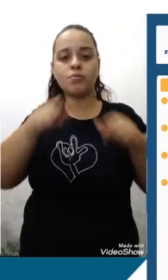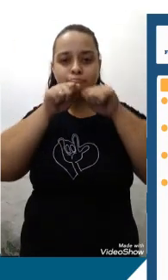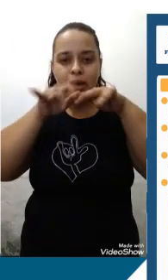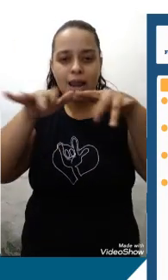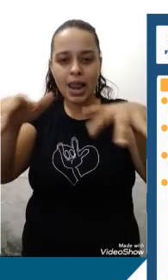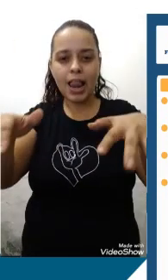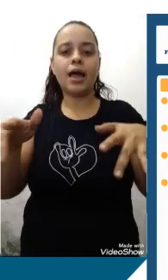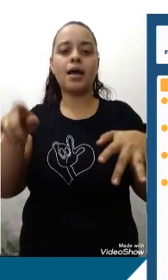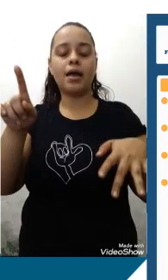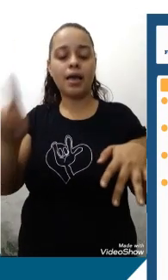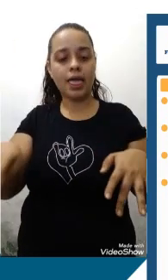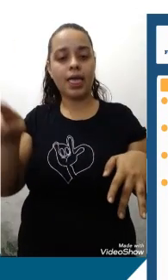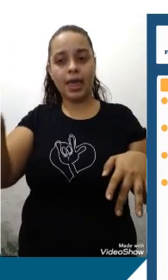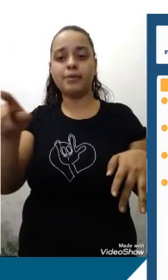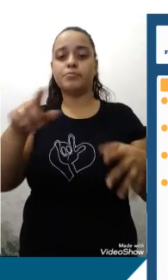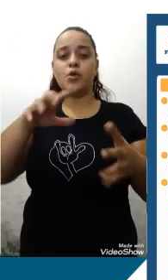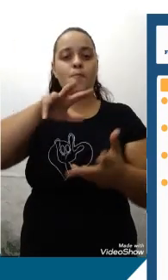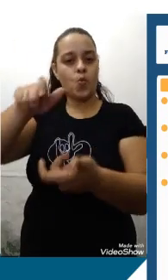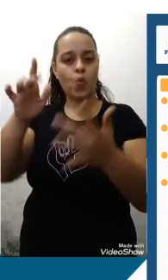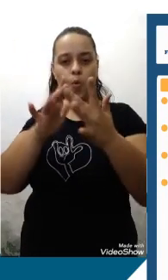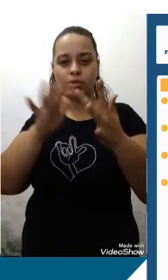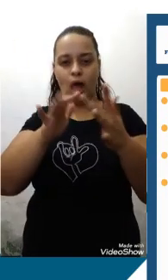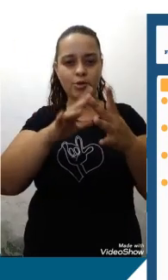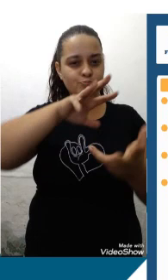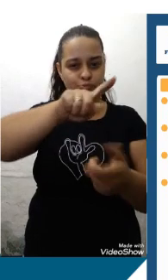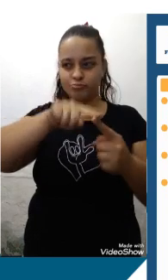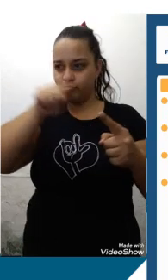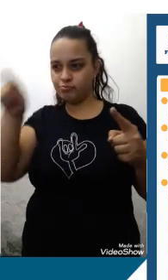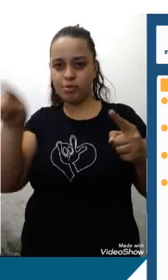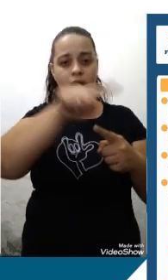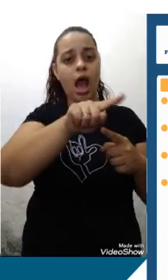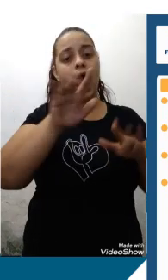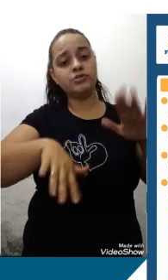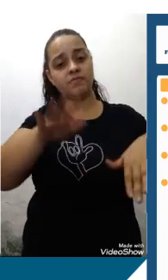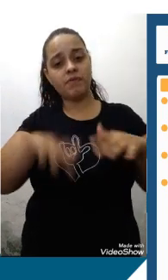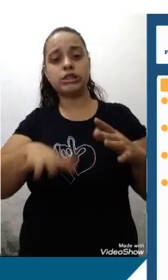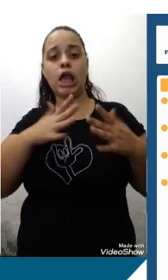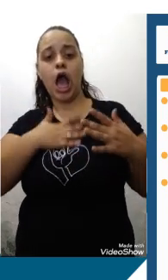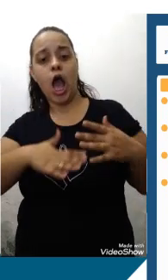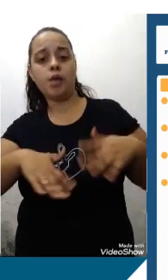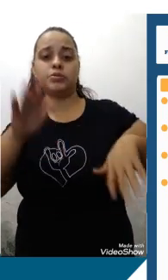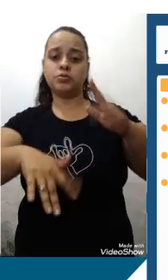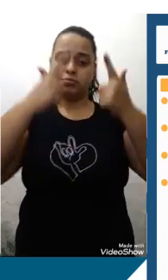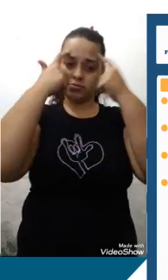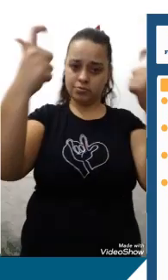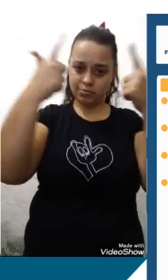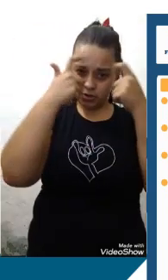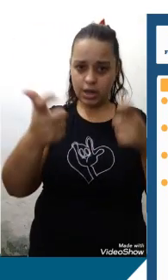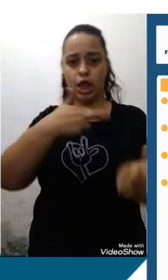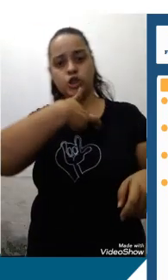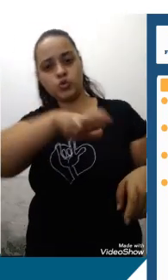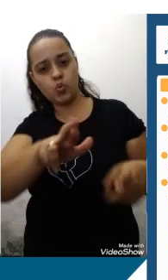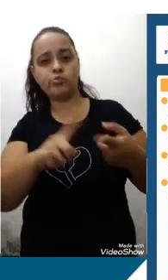diversas redes de contato do mundo, fosse pelo estabelecimento de relações pacíficas ou violentas, fosse pelo estabelecimento de relações de